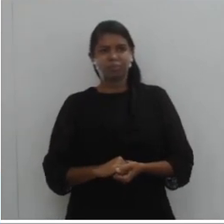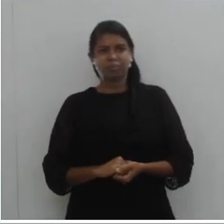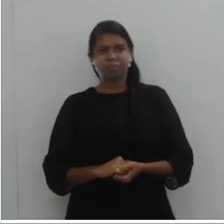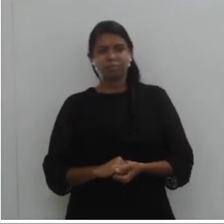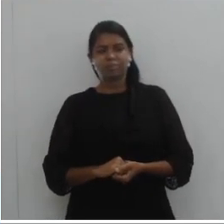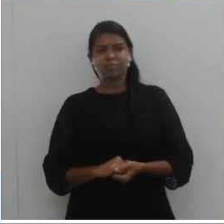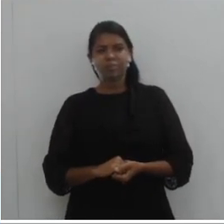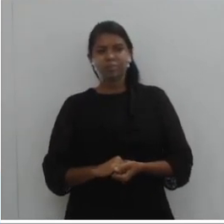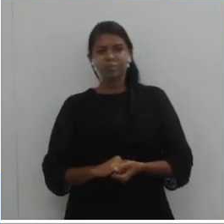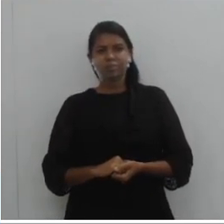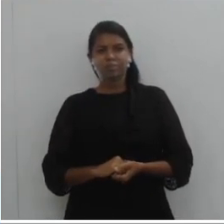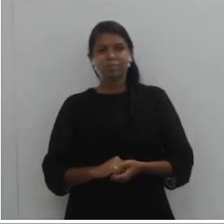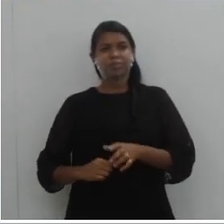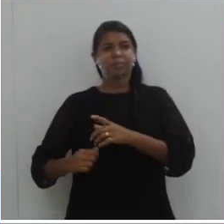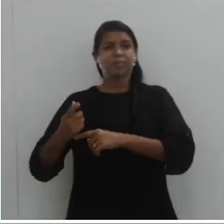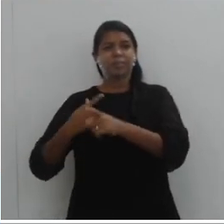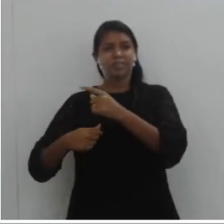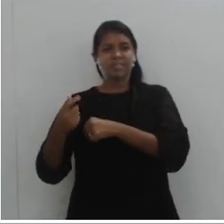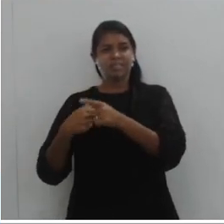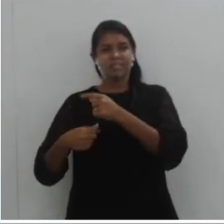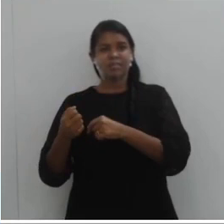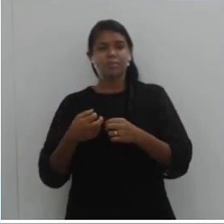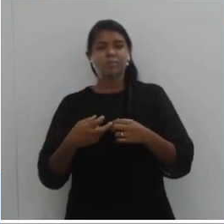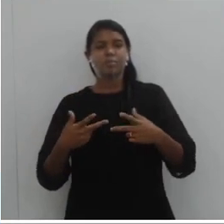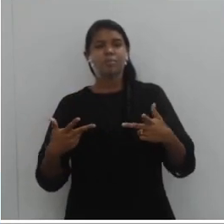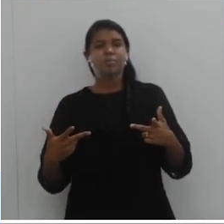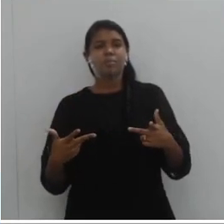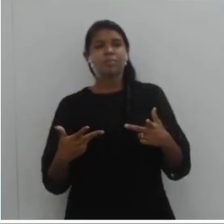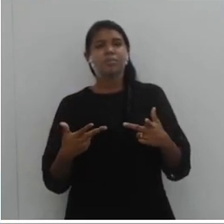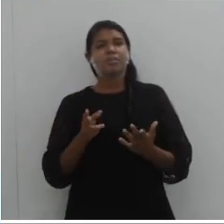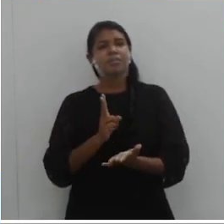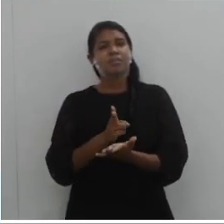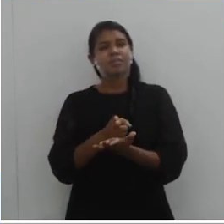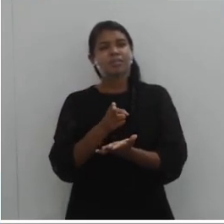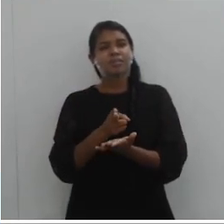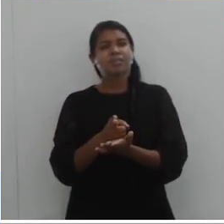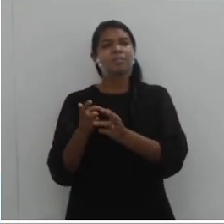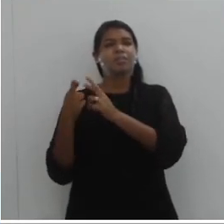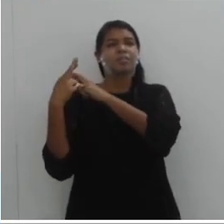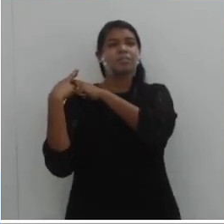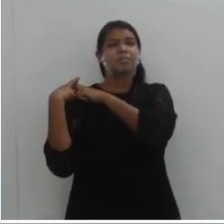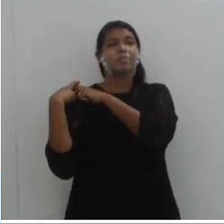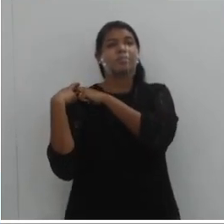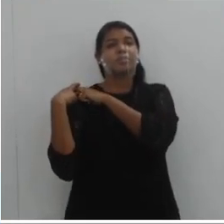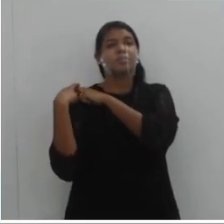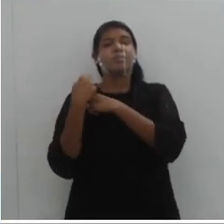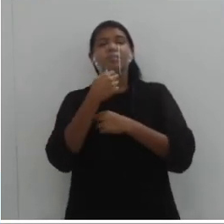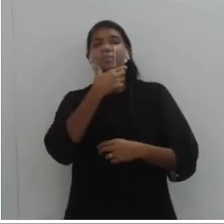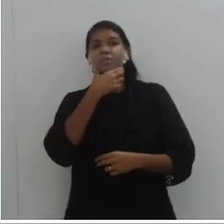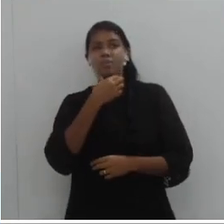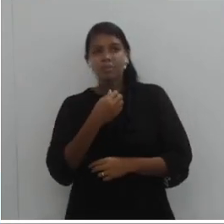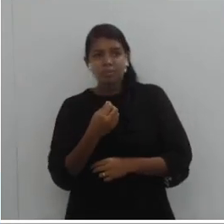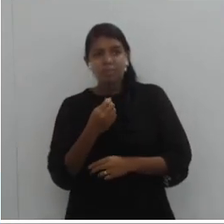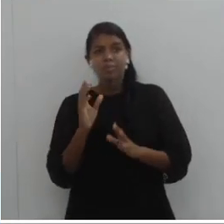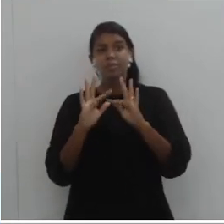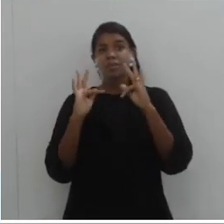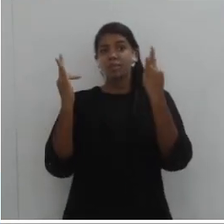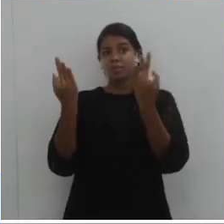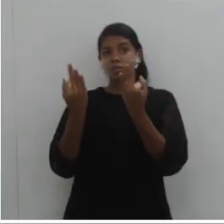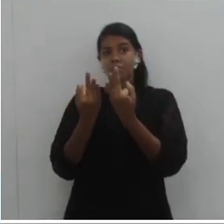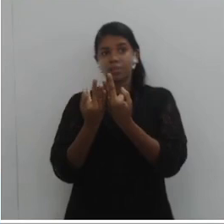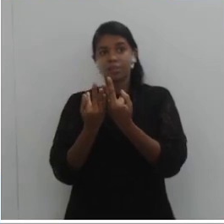ou administrar negócios, sendo sempre tuteladas pelo marido ou por parentes masculinos próximos.